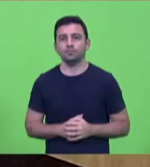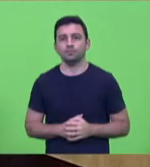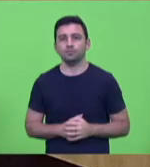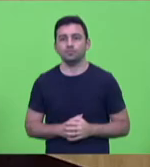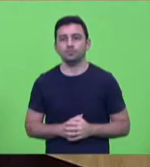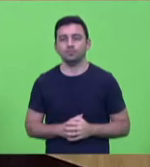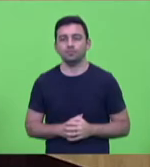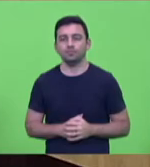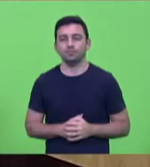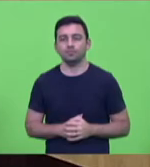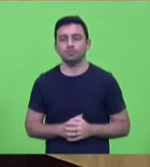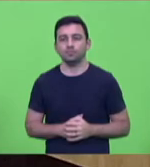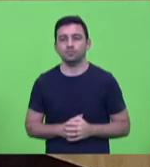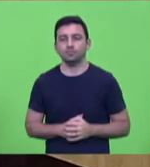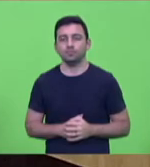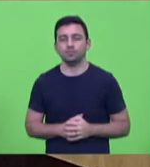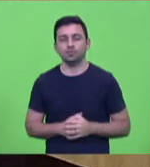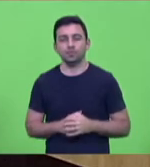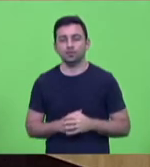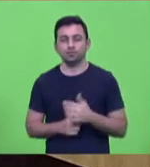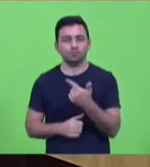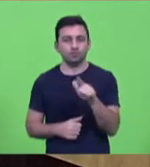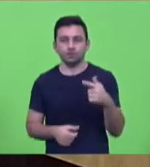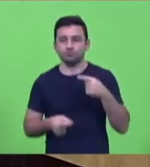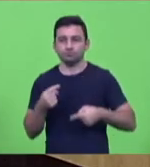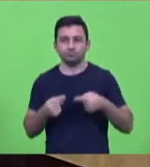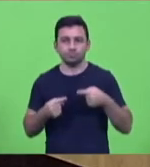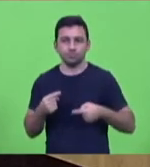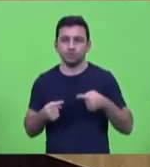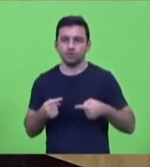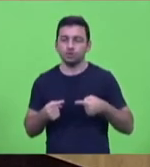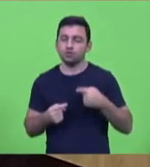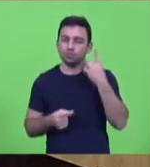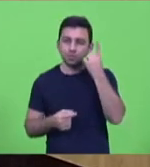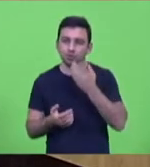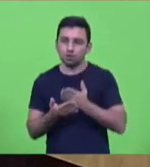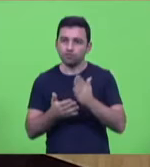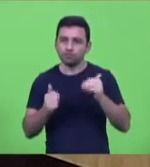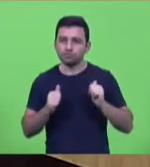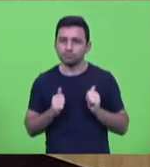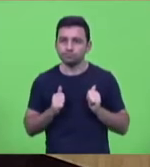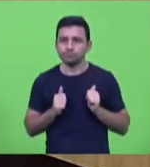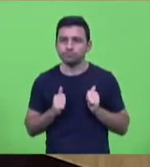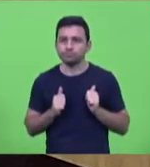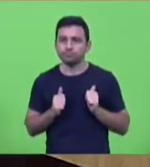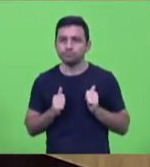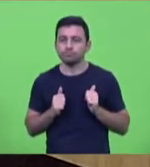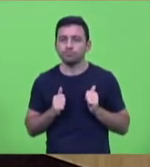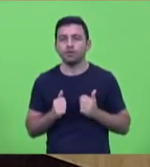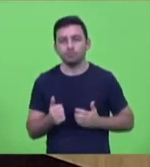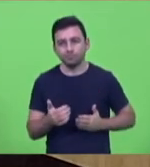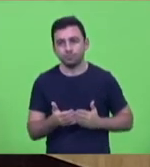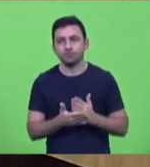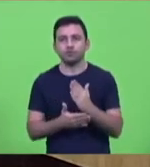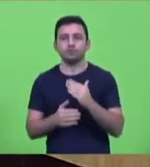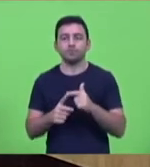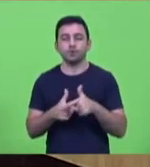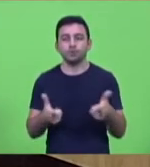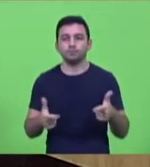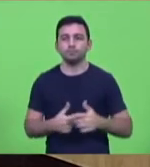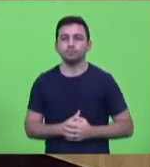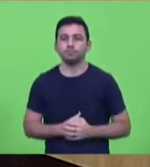Não havendo mais quem queira discutir, em votação. Deputados que aprovam, permaneçam como se encontram. Aprovado por maioria.